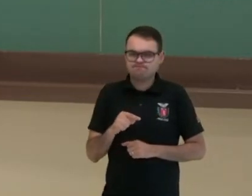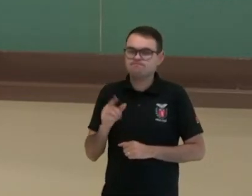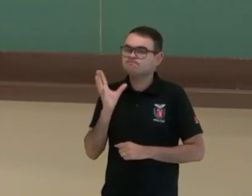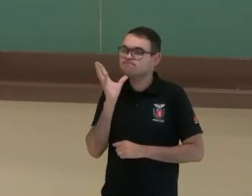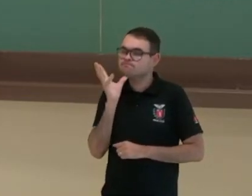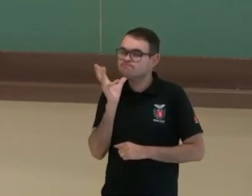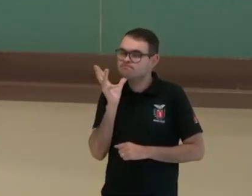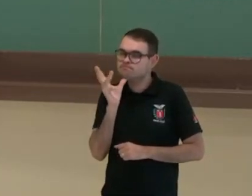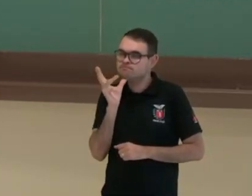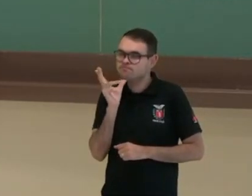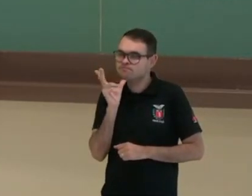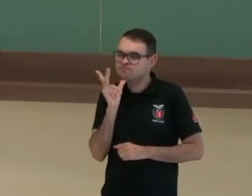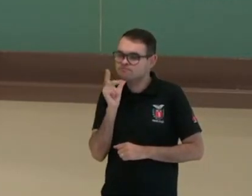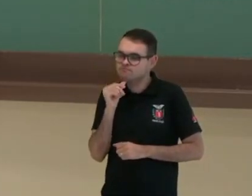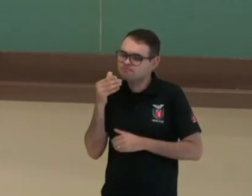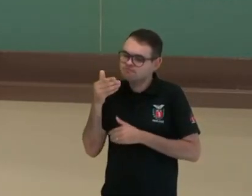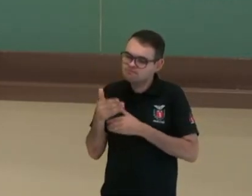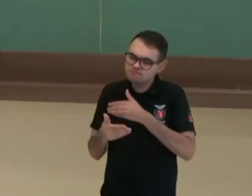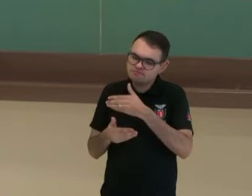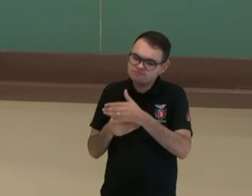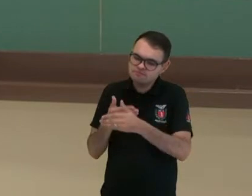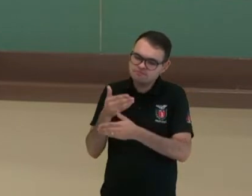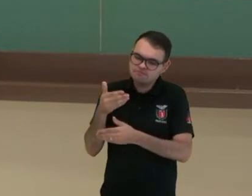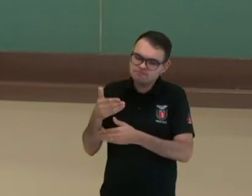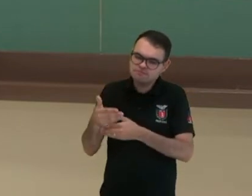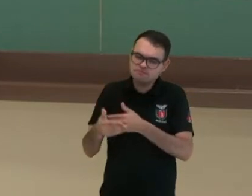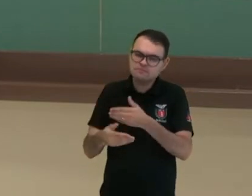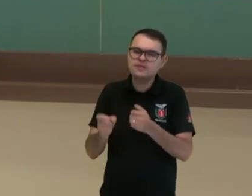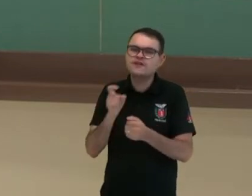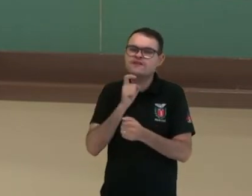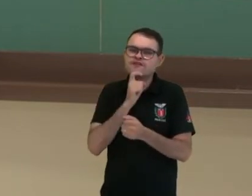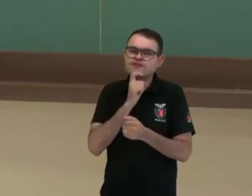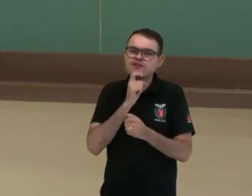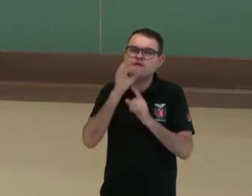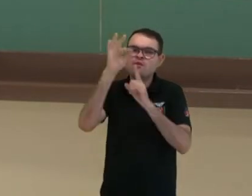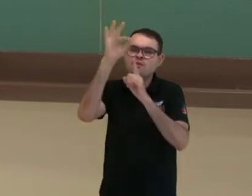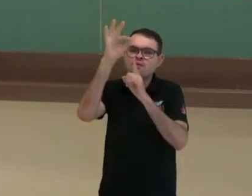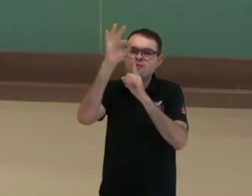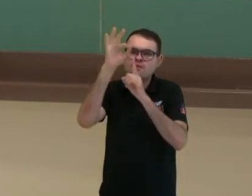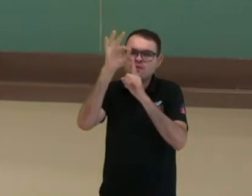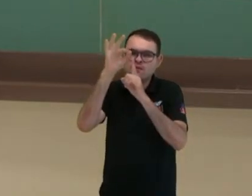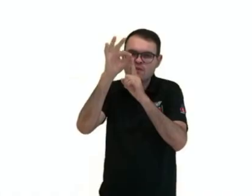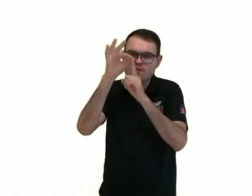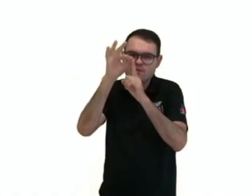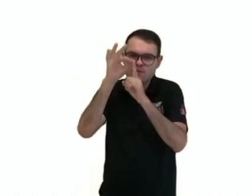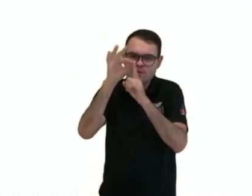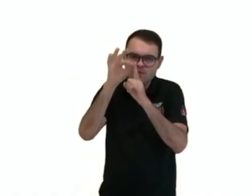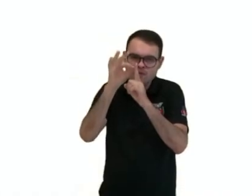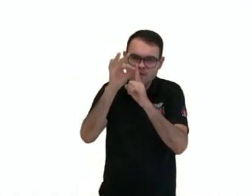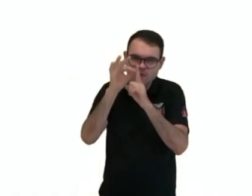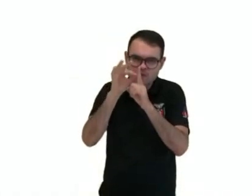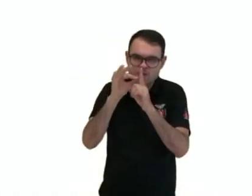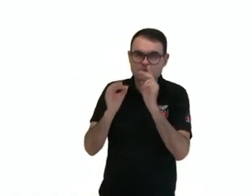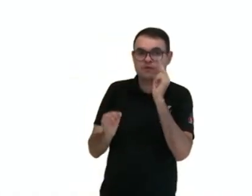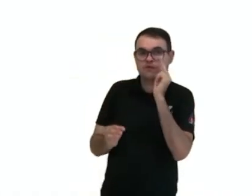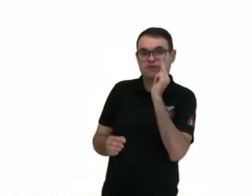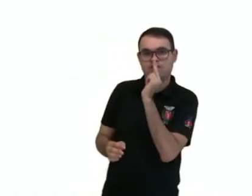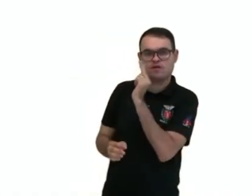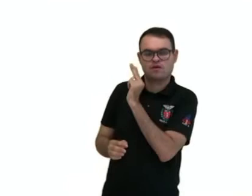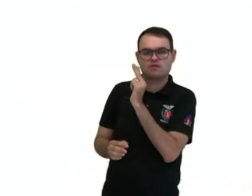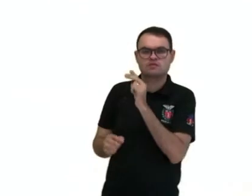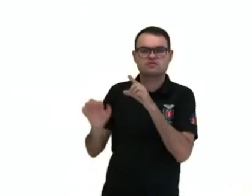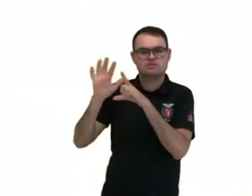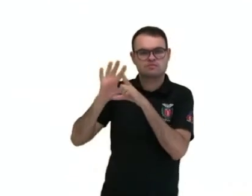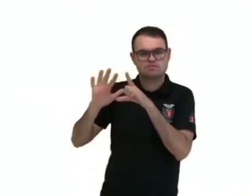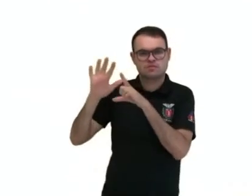lentamente, a Terra foi resfriando. Como assim, Fabiano? Nós vamos dar uma olhada aqui na imagem.